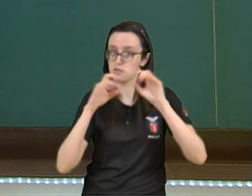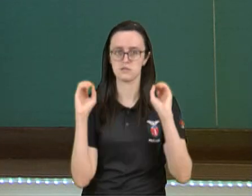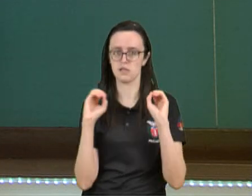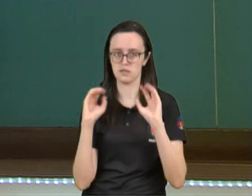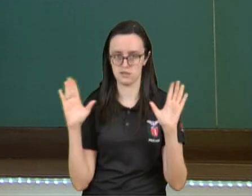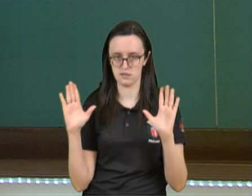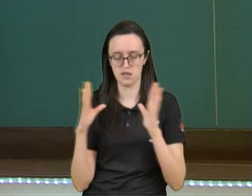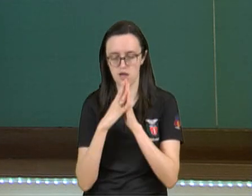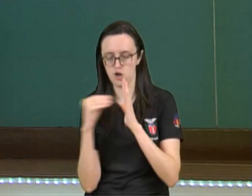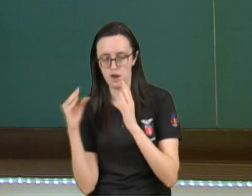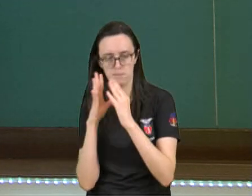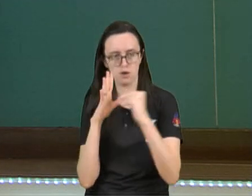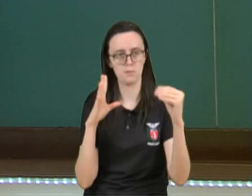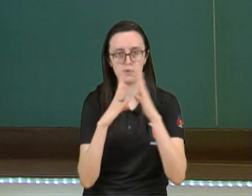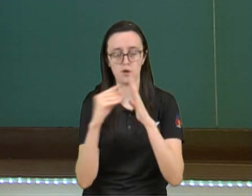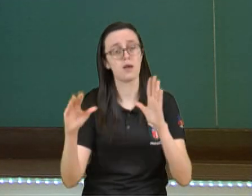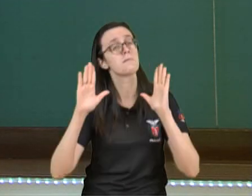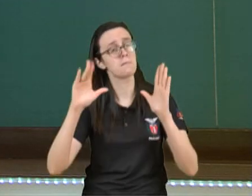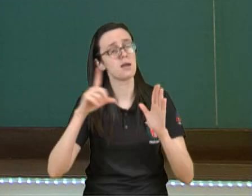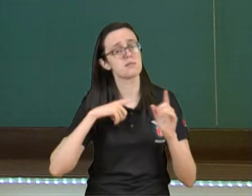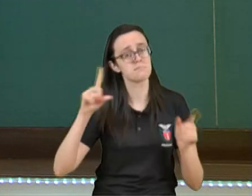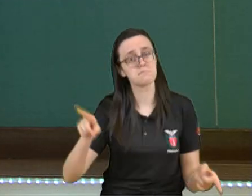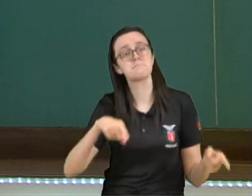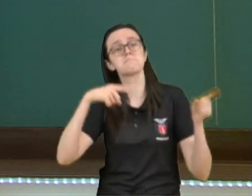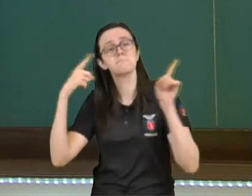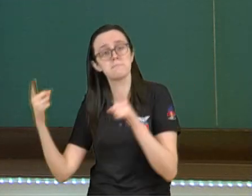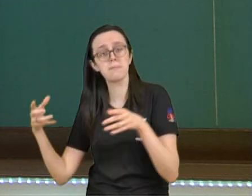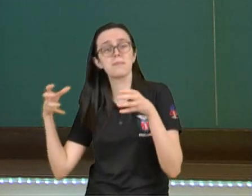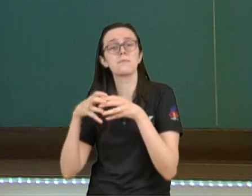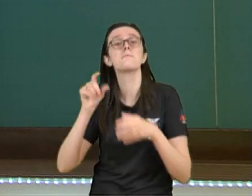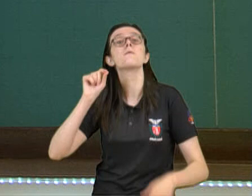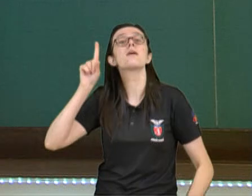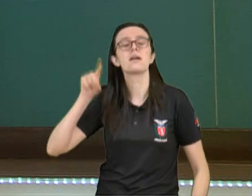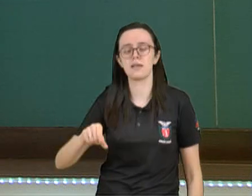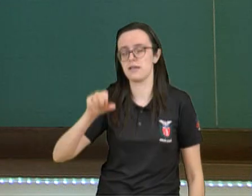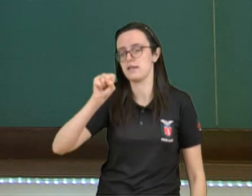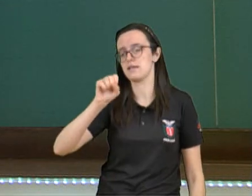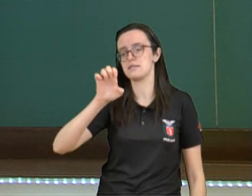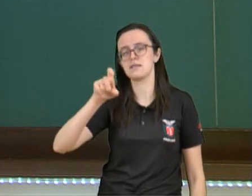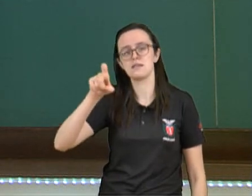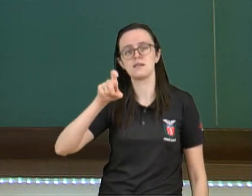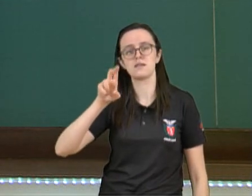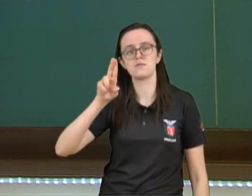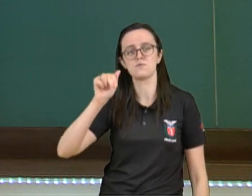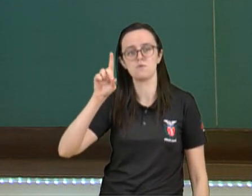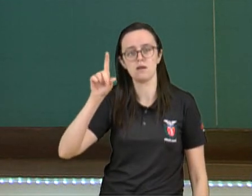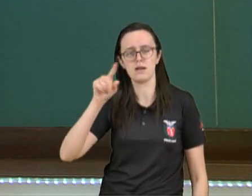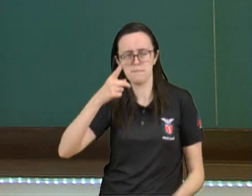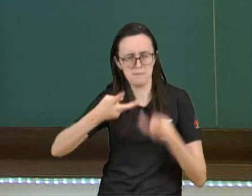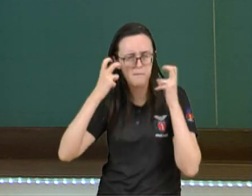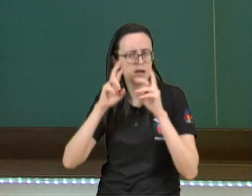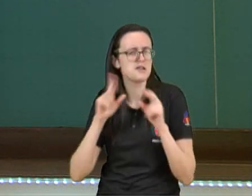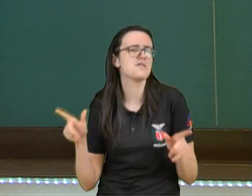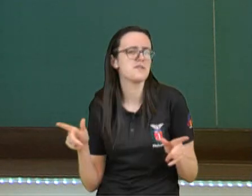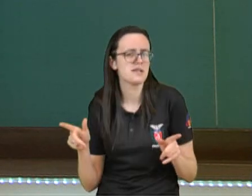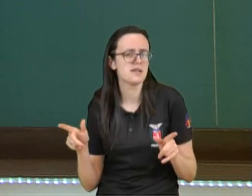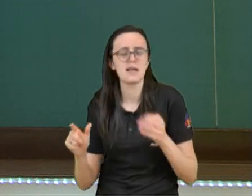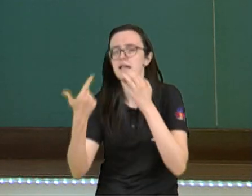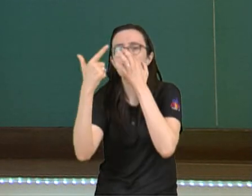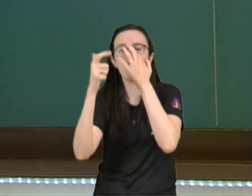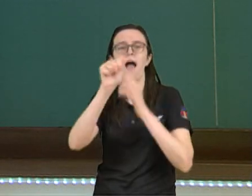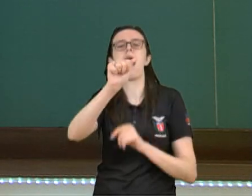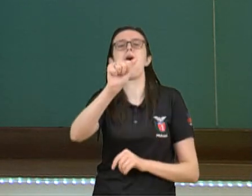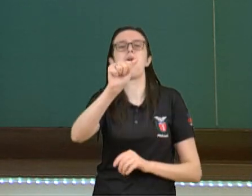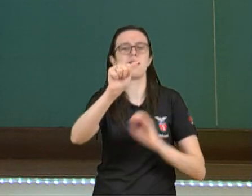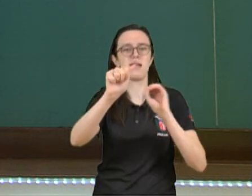cópia. Porém, nós temos também a reprodução sexuada. Percebam a diferença, não tem o A